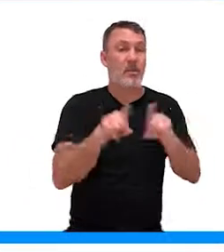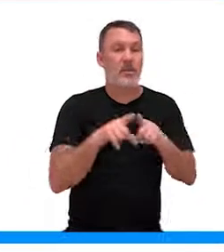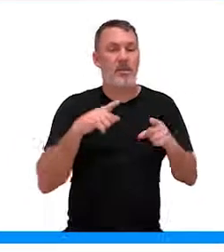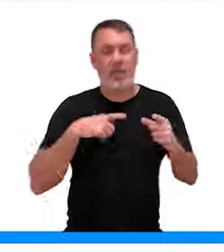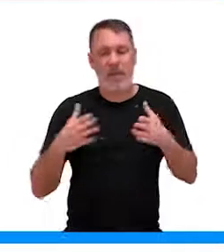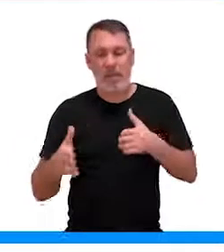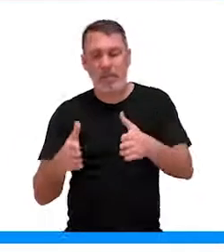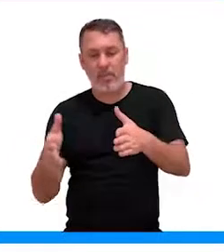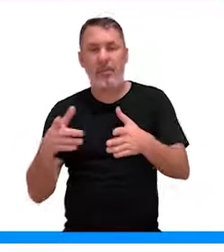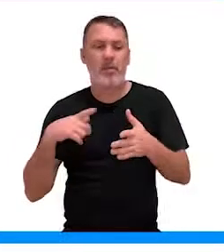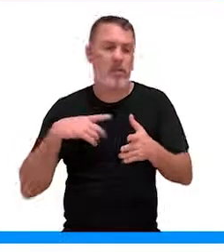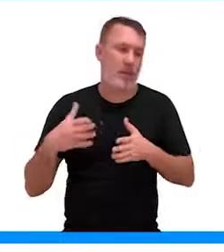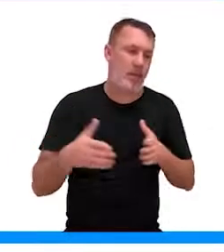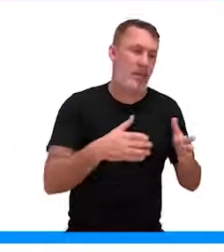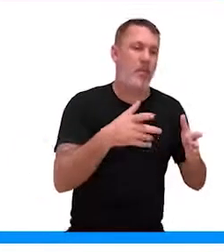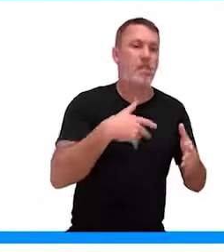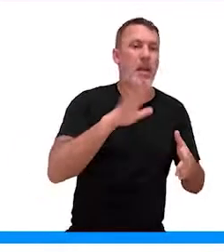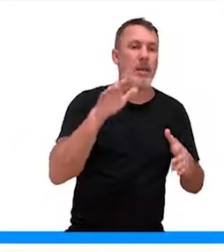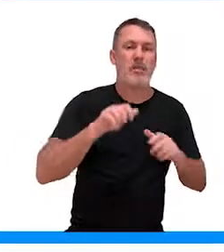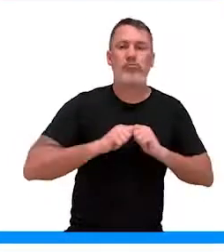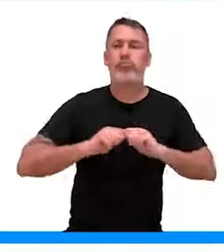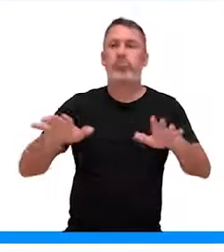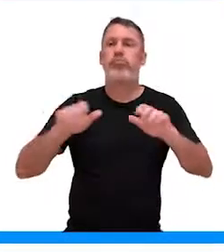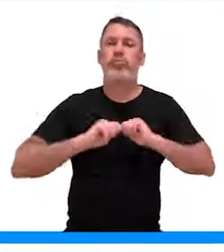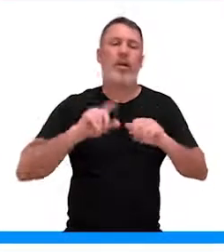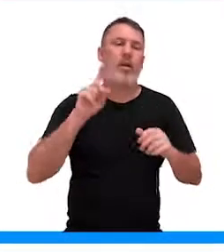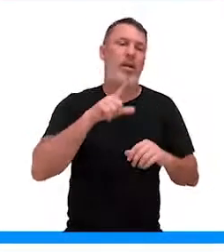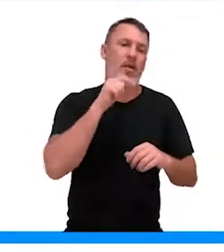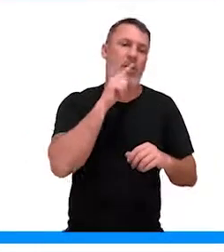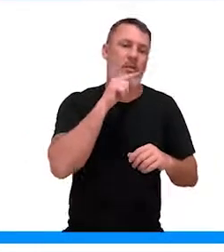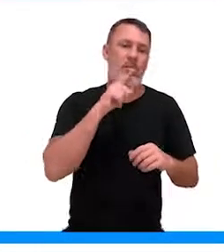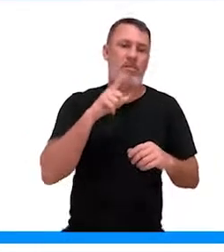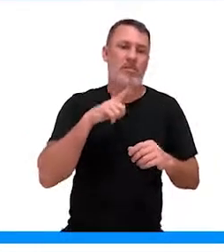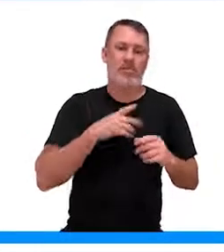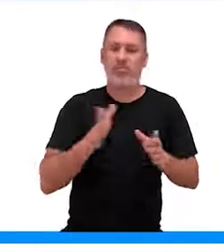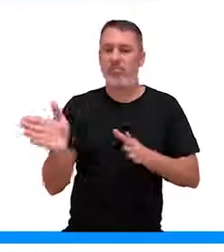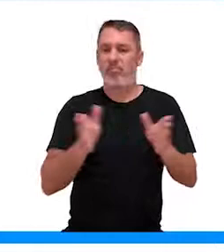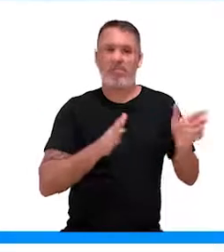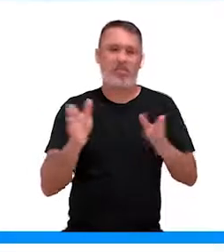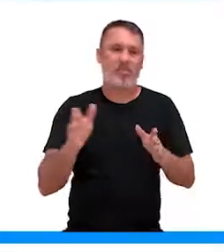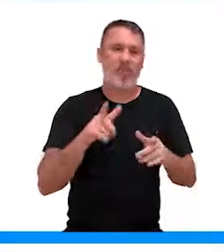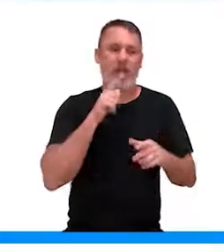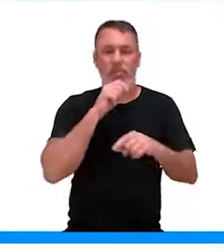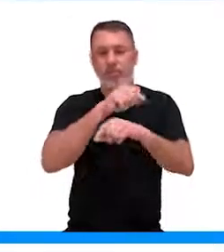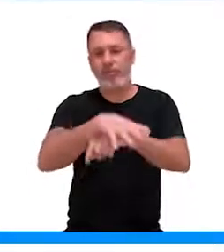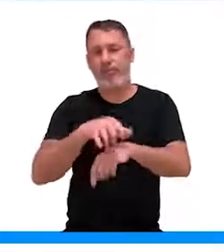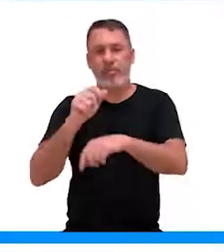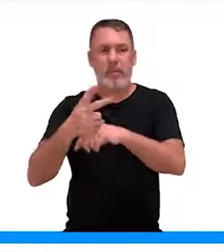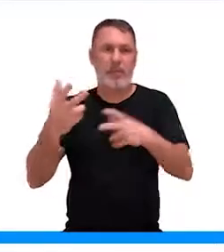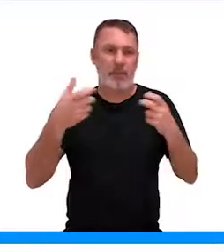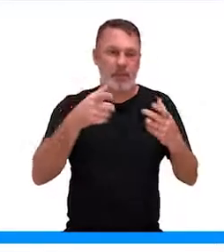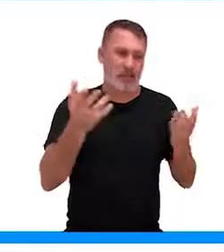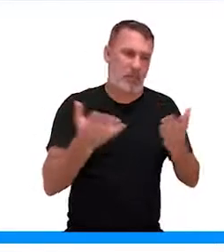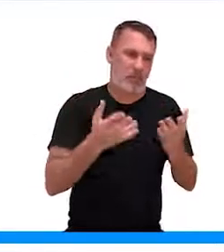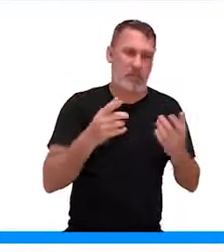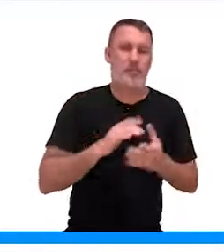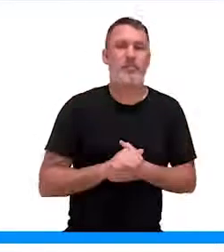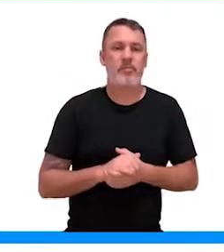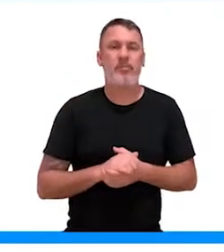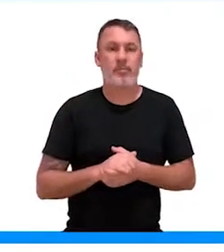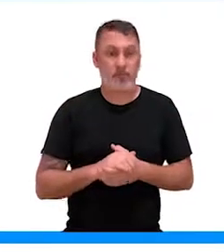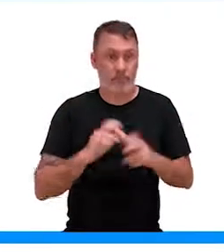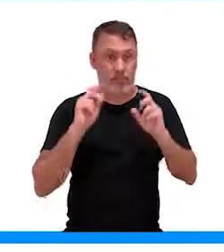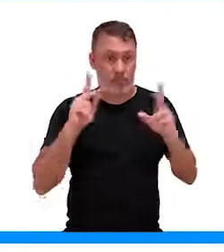caminhos únicos de maior saída de água, de maior desaguar, como vocês podem ali